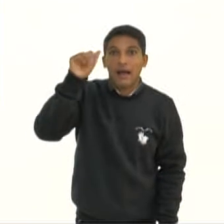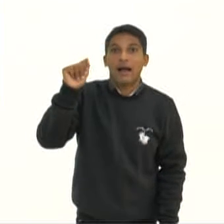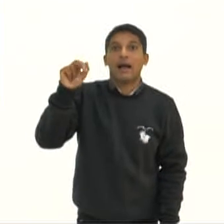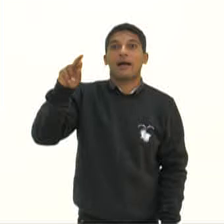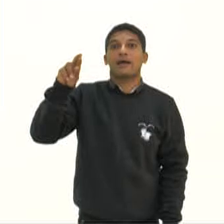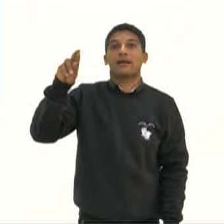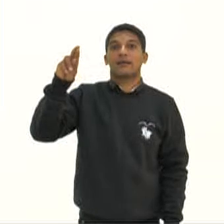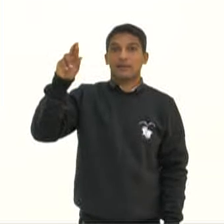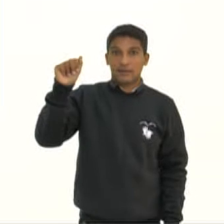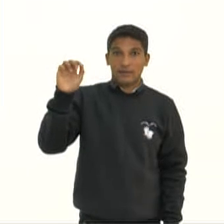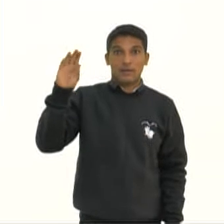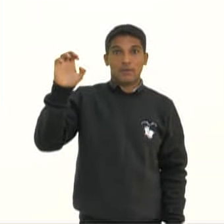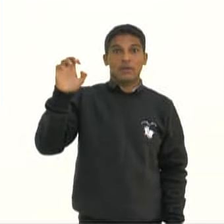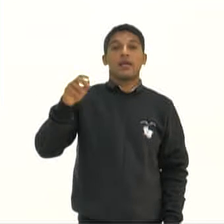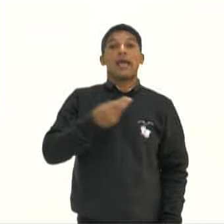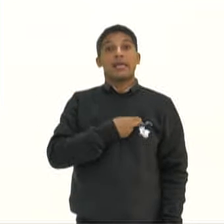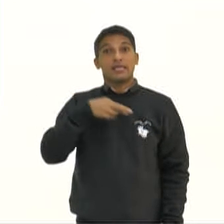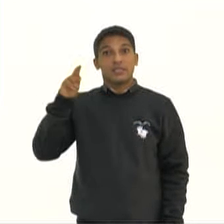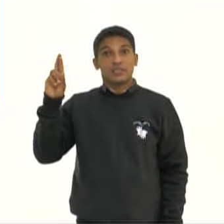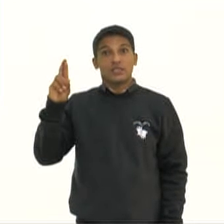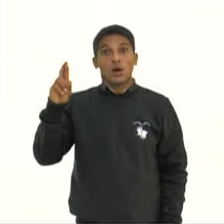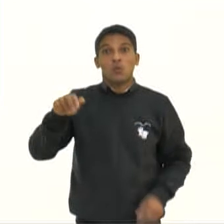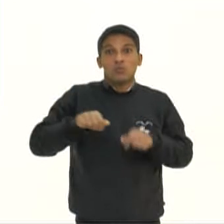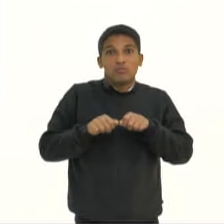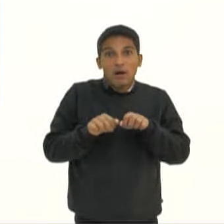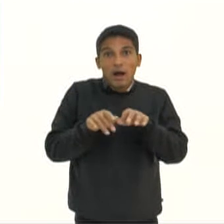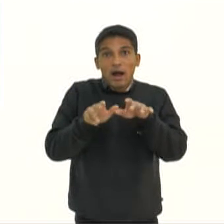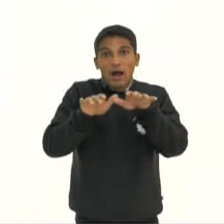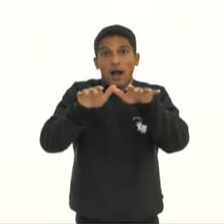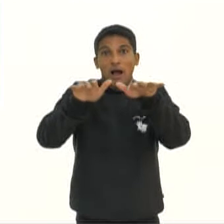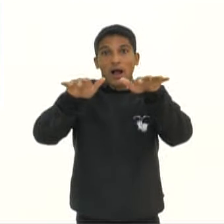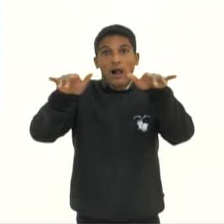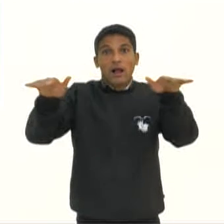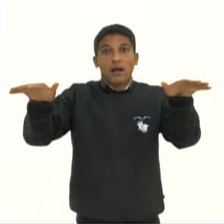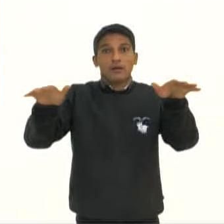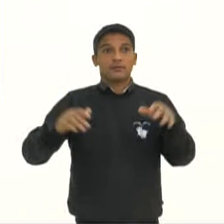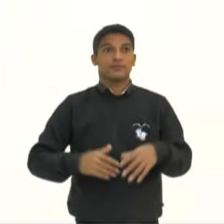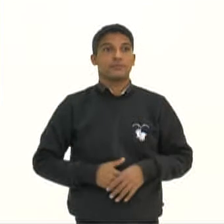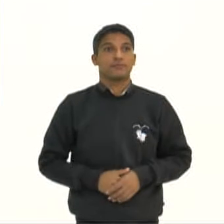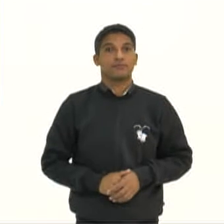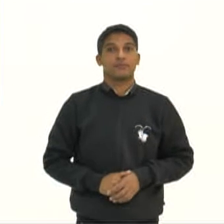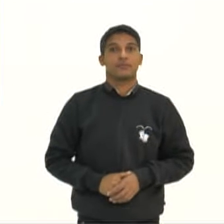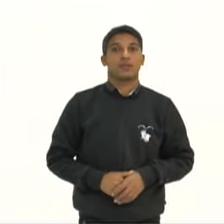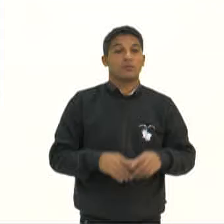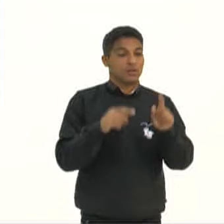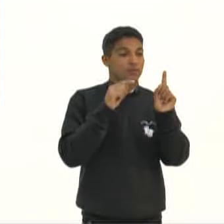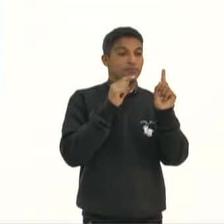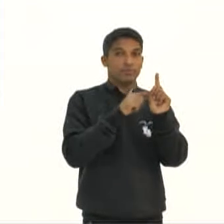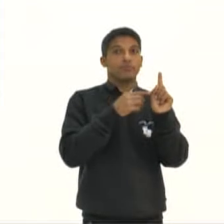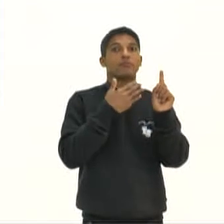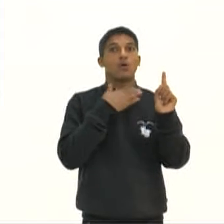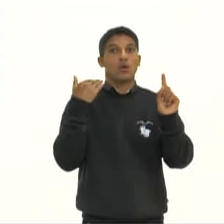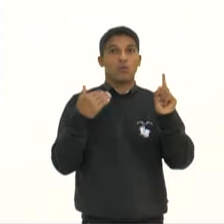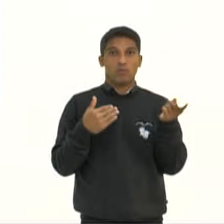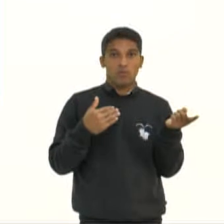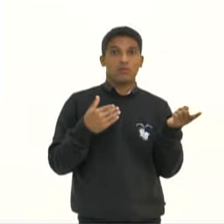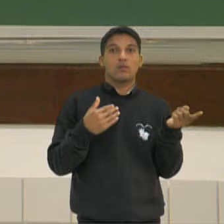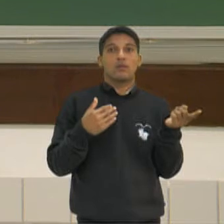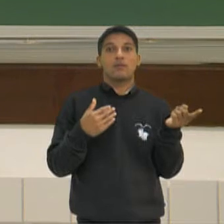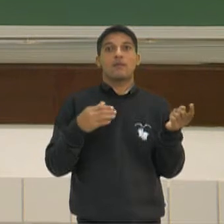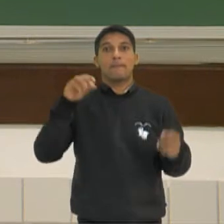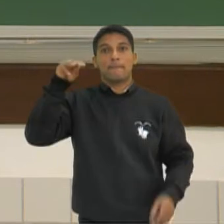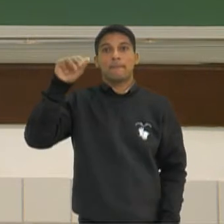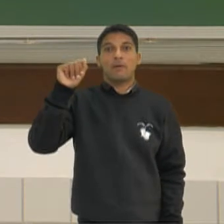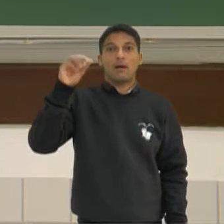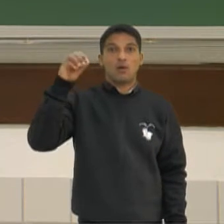islamismo. Após a morte do profeta Maomé, esse foi um dos grandes objetivos do califado, expandir